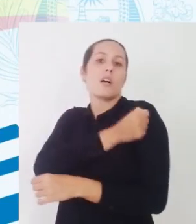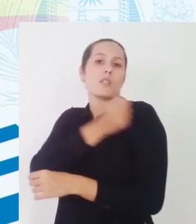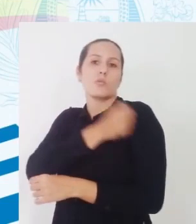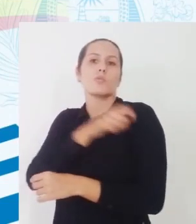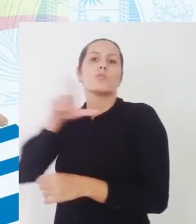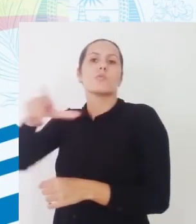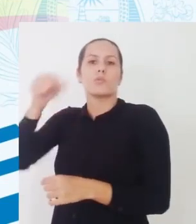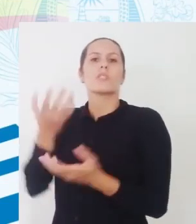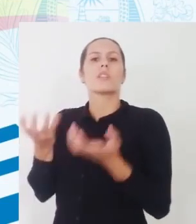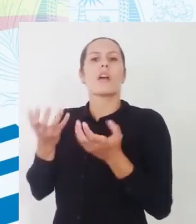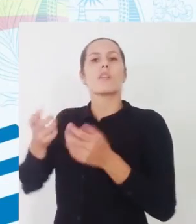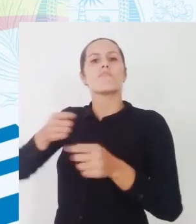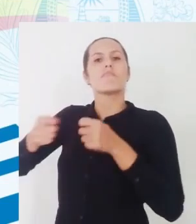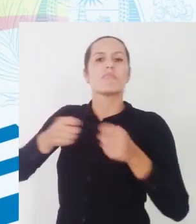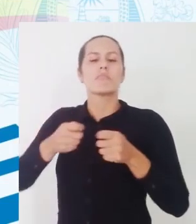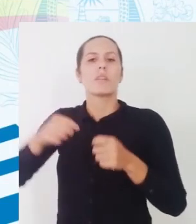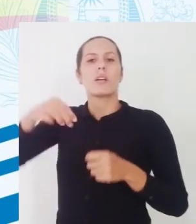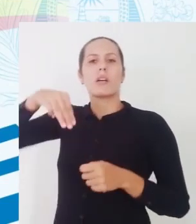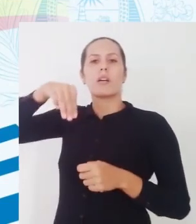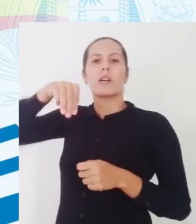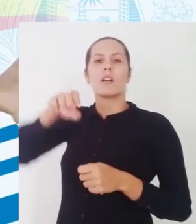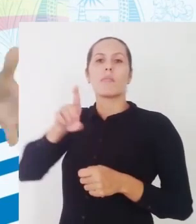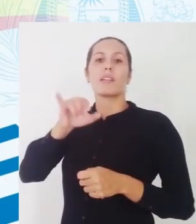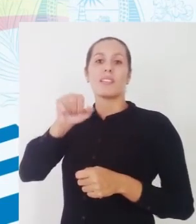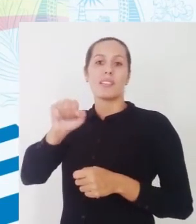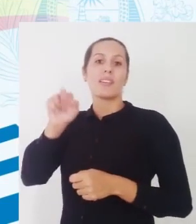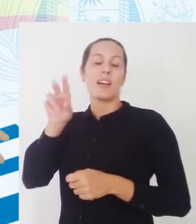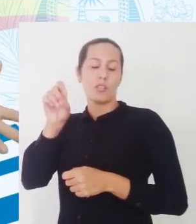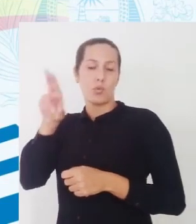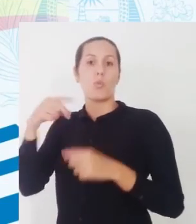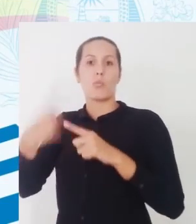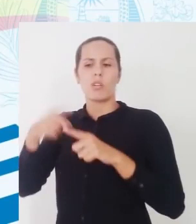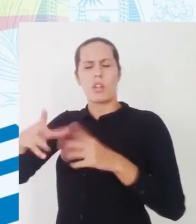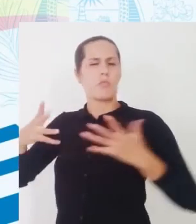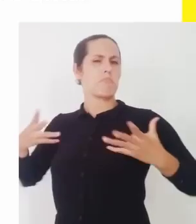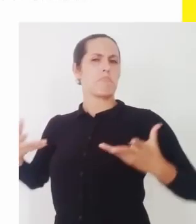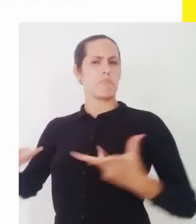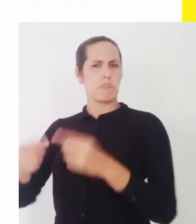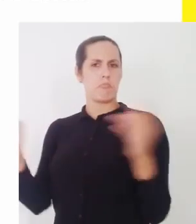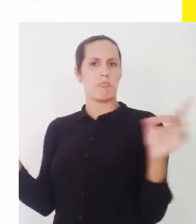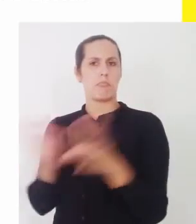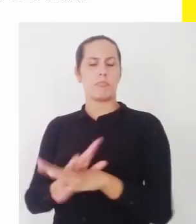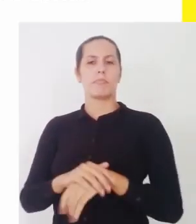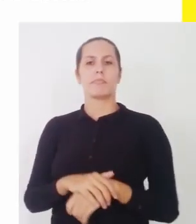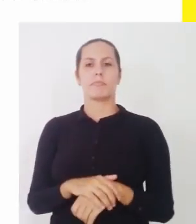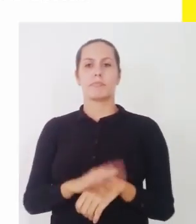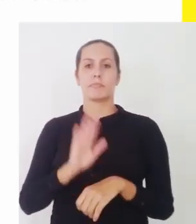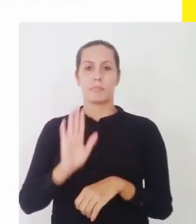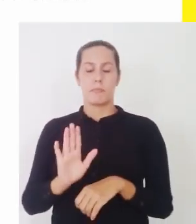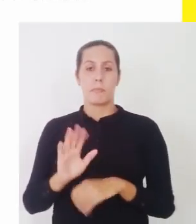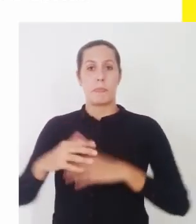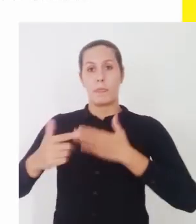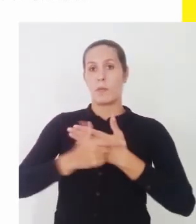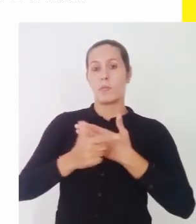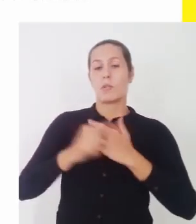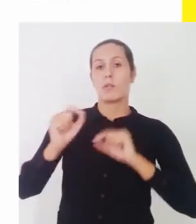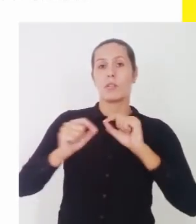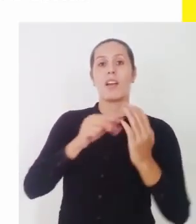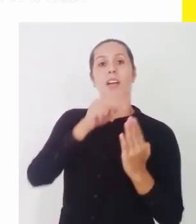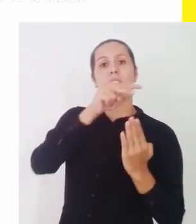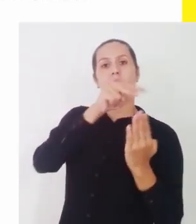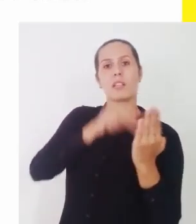escolher aquele aluno que vai ser mediador. Afinal, ele vai estar preparado para isso. O papel do mediador é ler